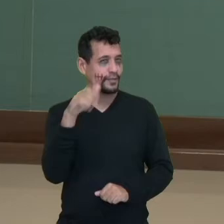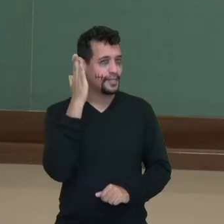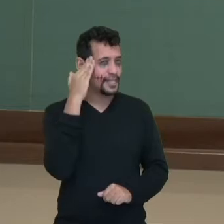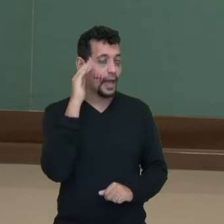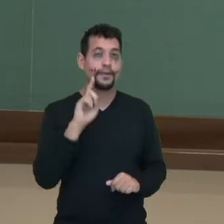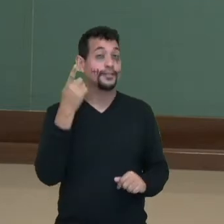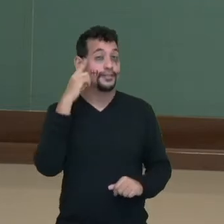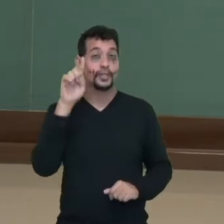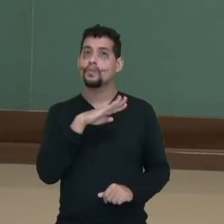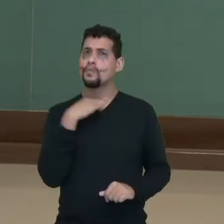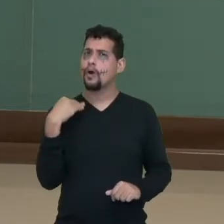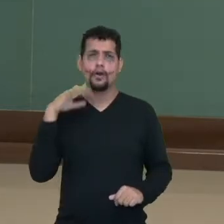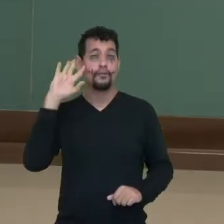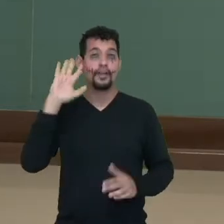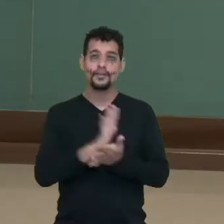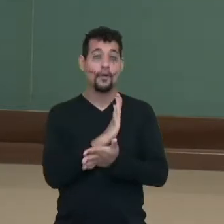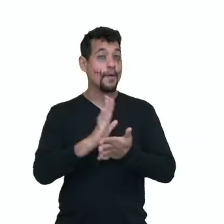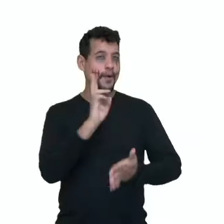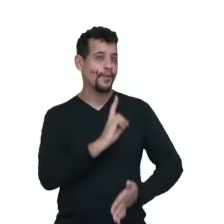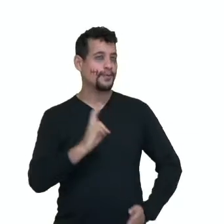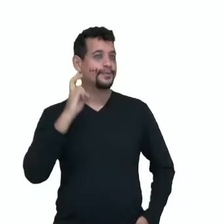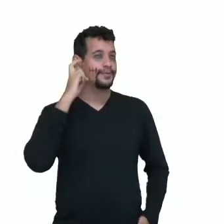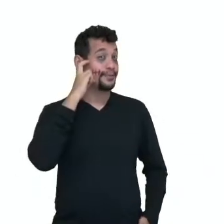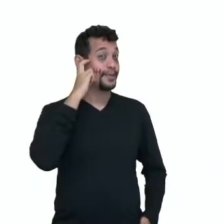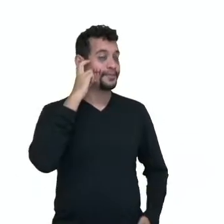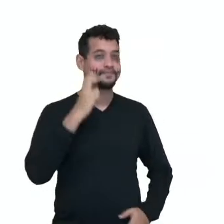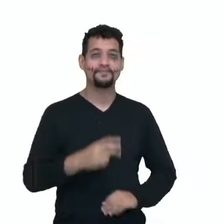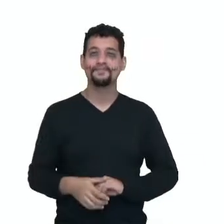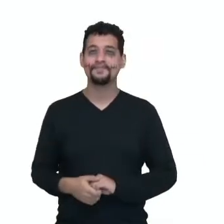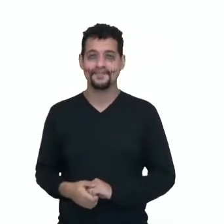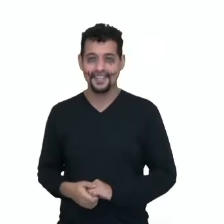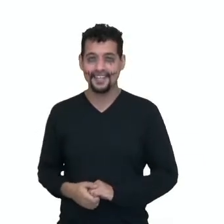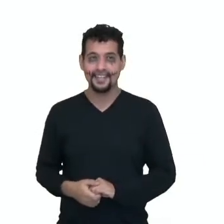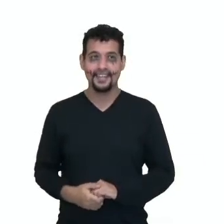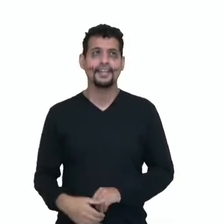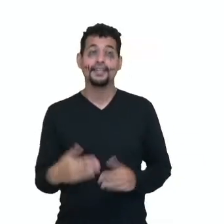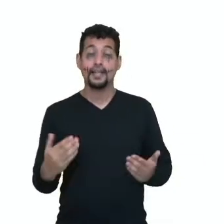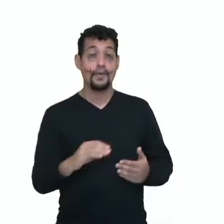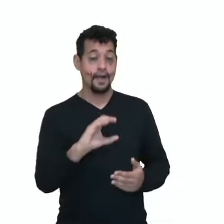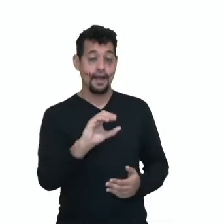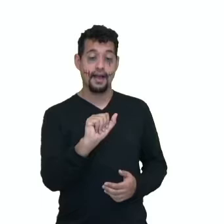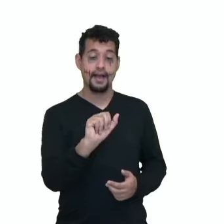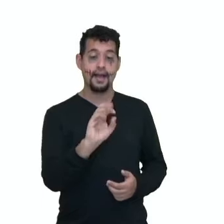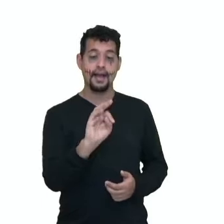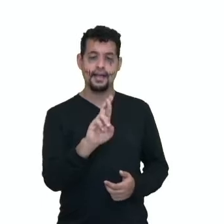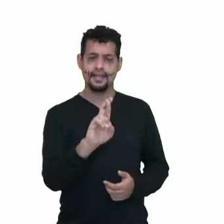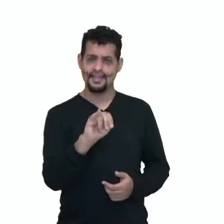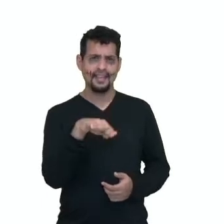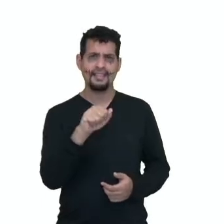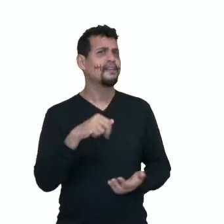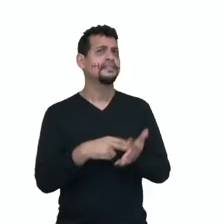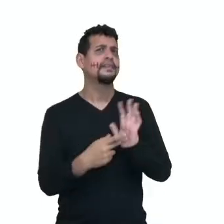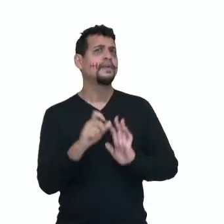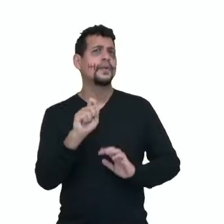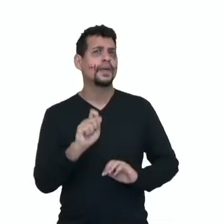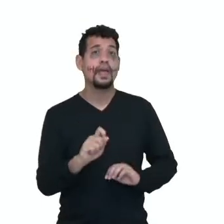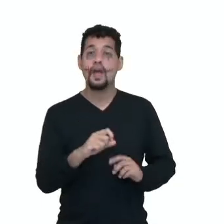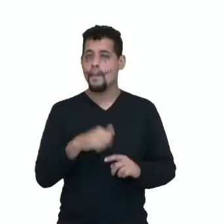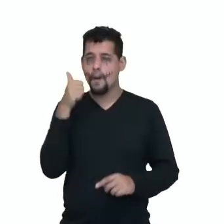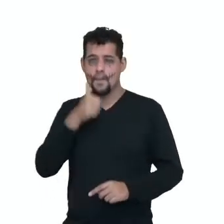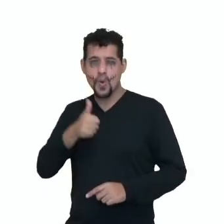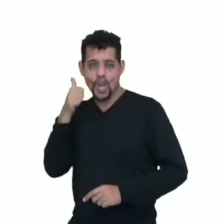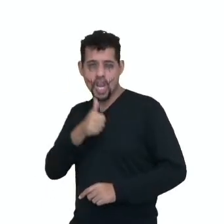en algunas culturas? La Catrina es el símbolo de la muerte. La Catrina es una